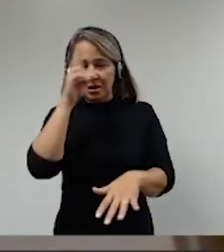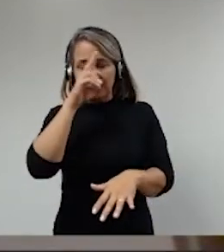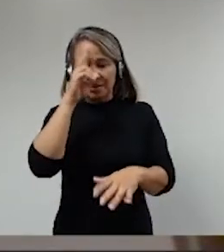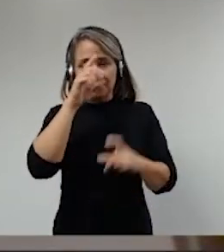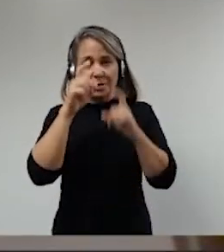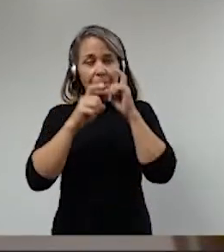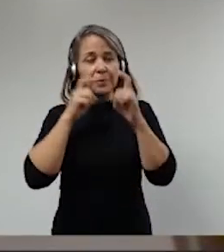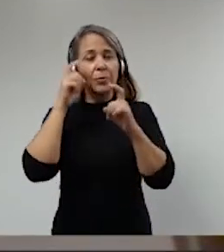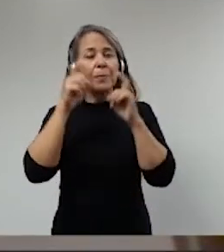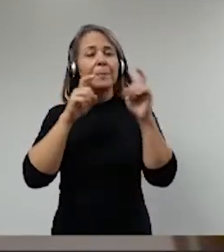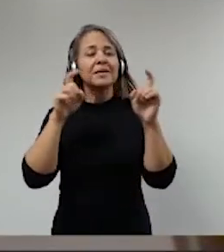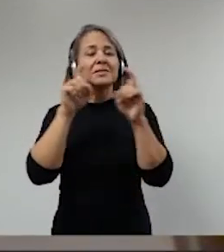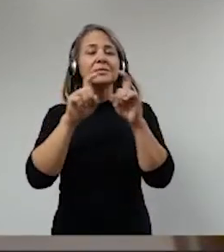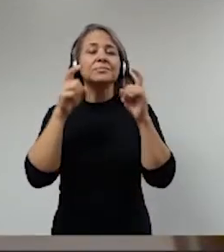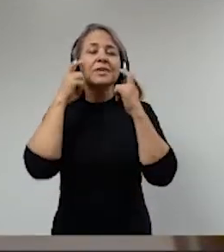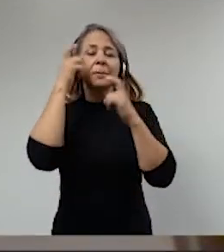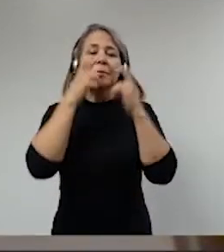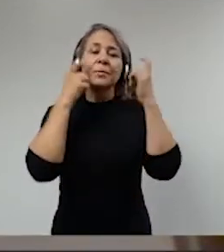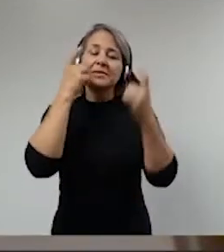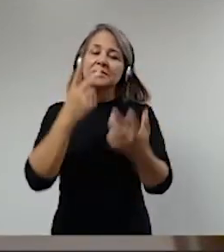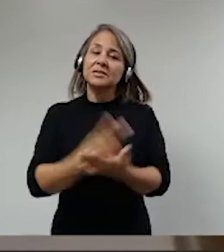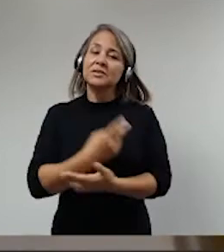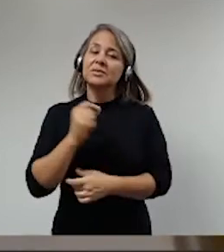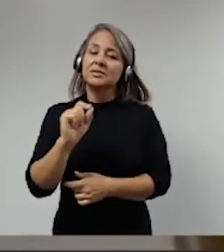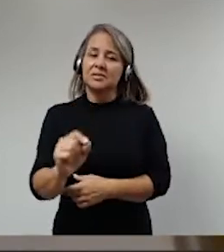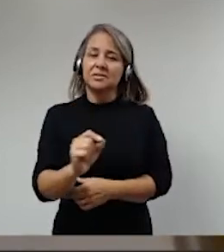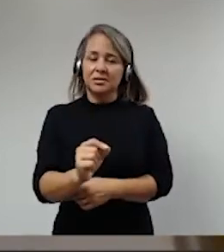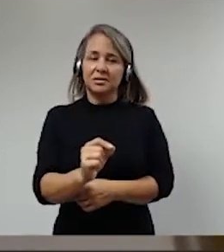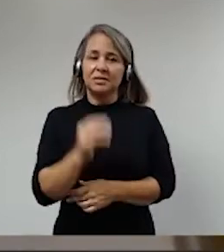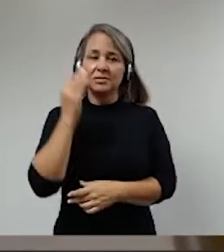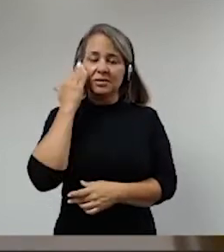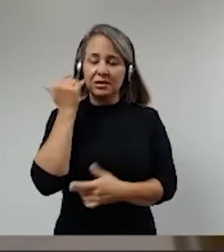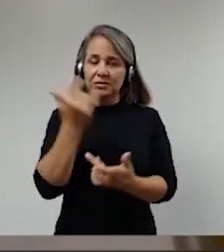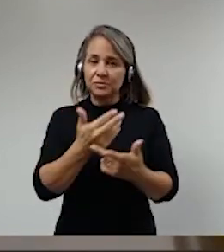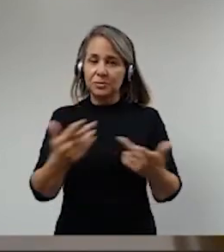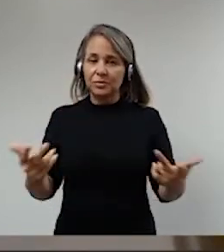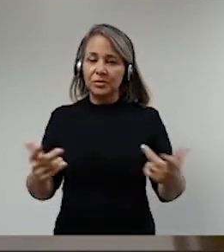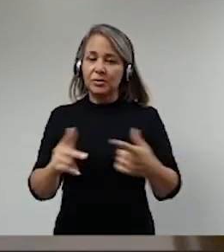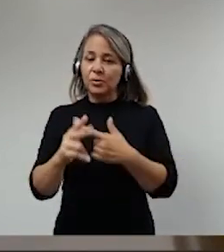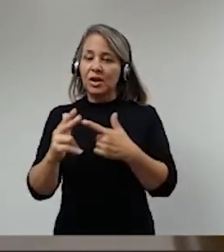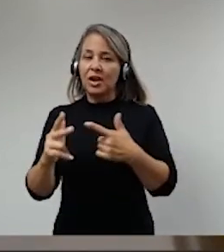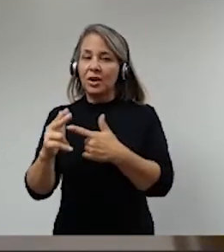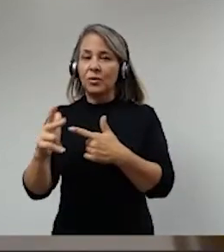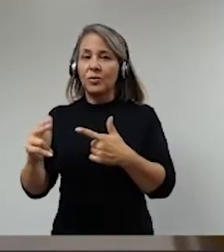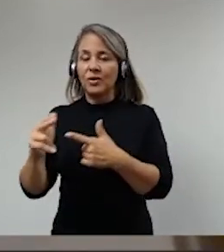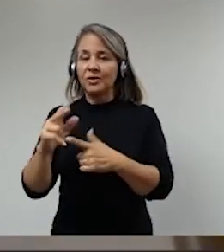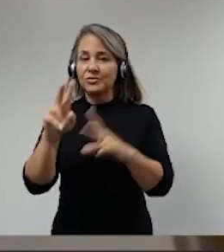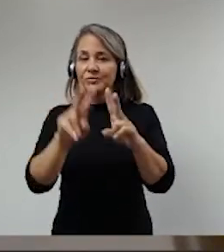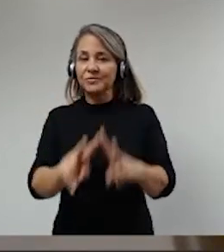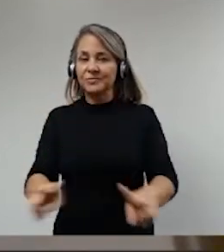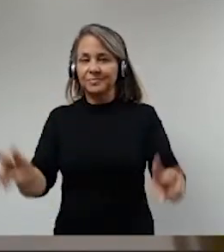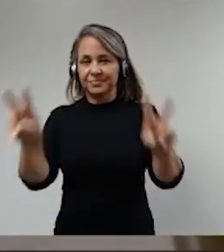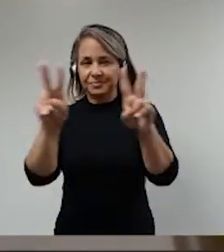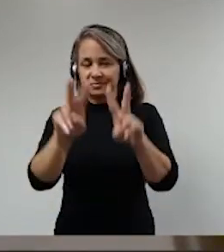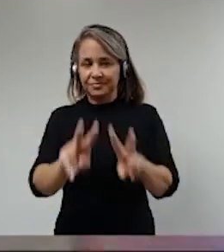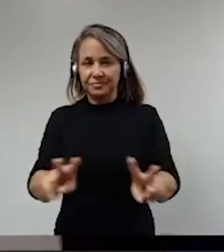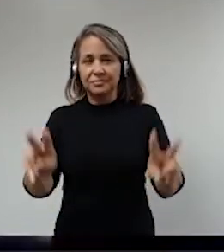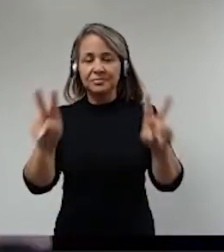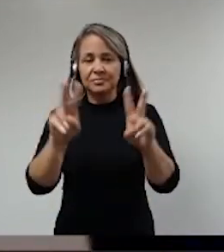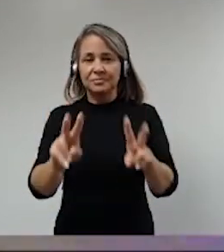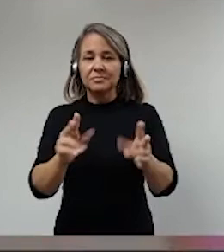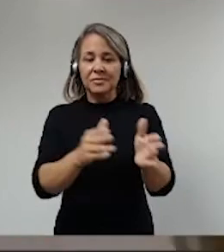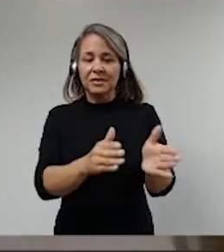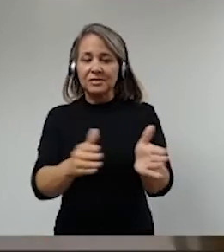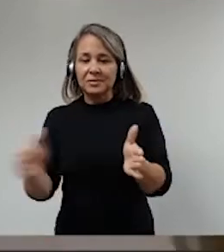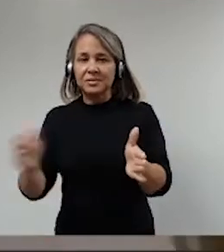eu queria fazer um recorte para o audiovisual, porque eu acho que ele é muito interessante do ponto de vista de um segmento em que